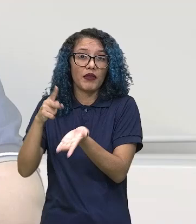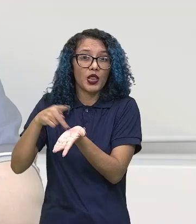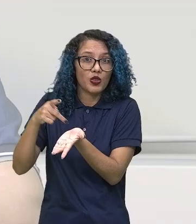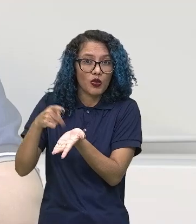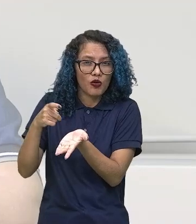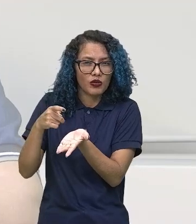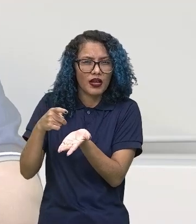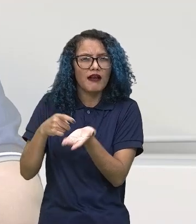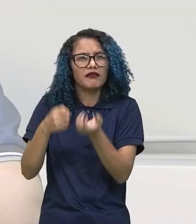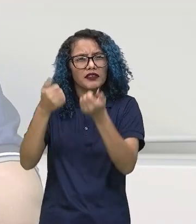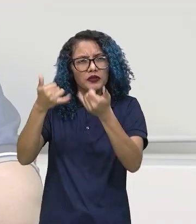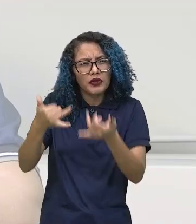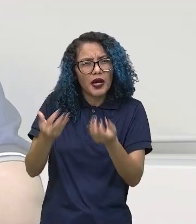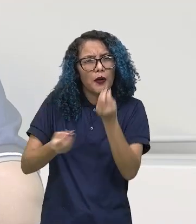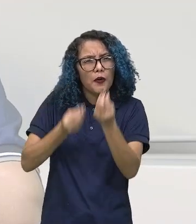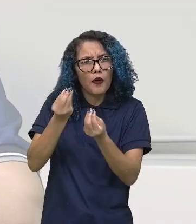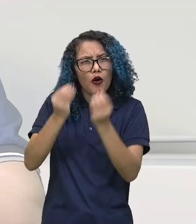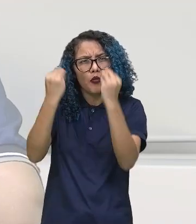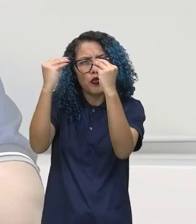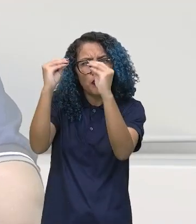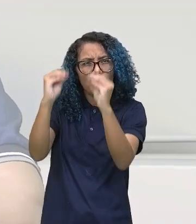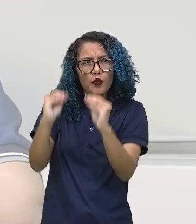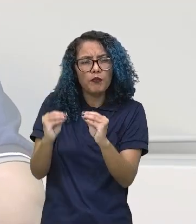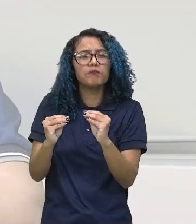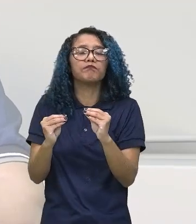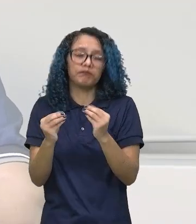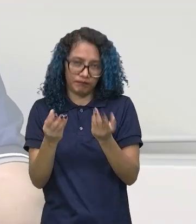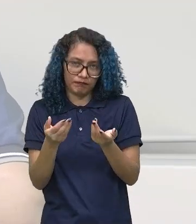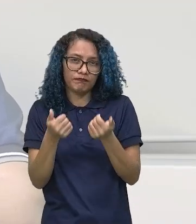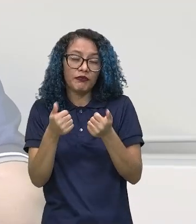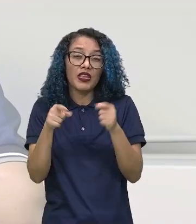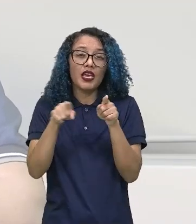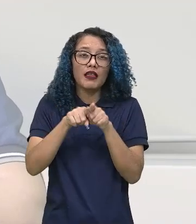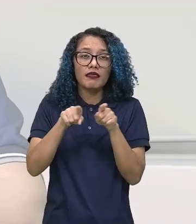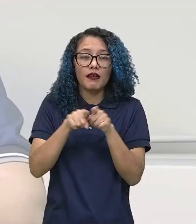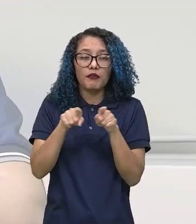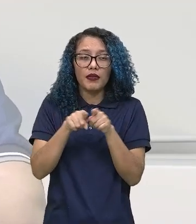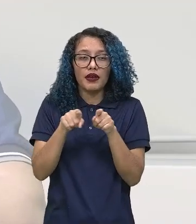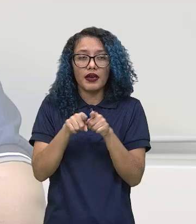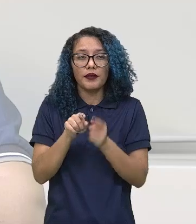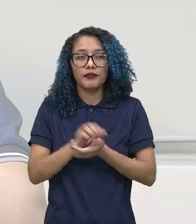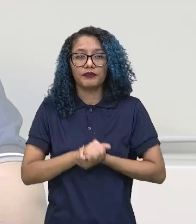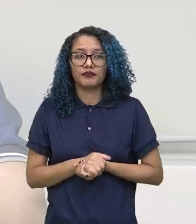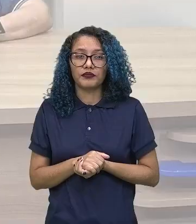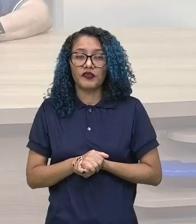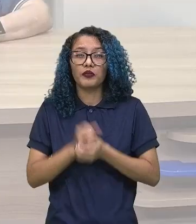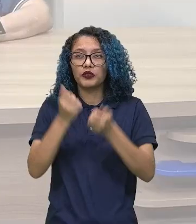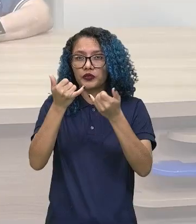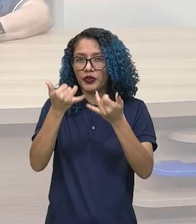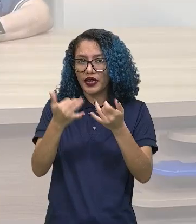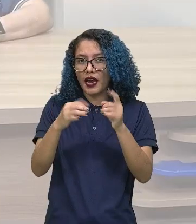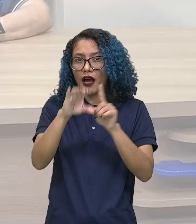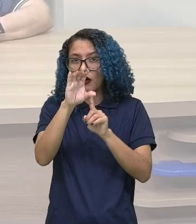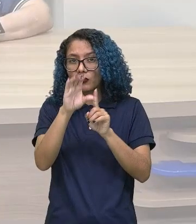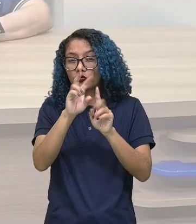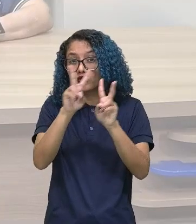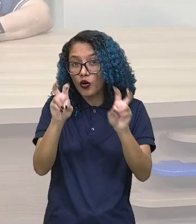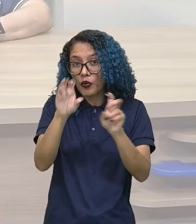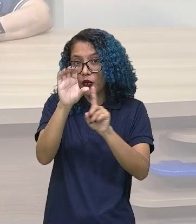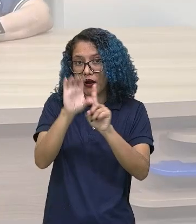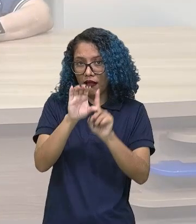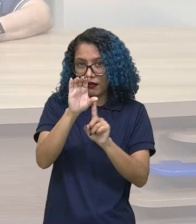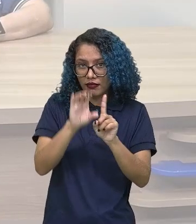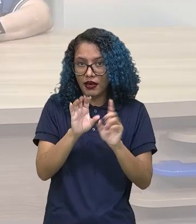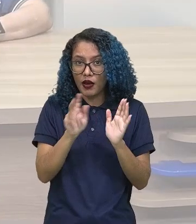Vamos também abordar junto com vocês sobre o calendário de série, né,